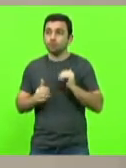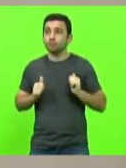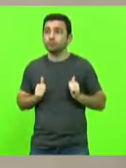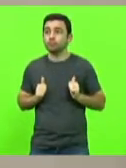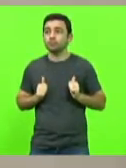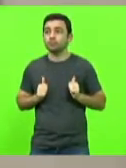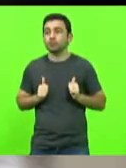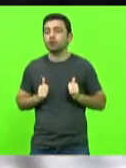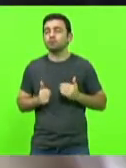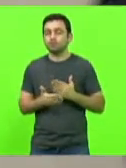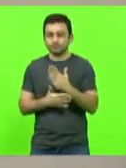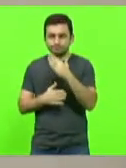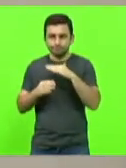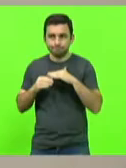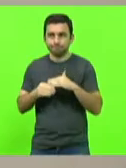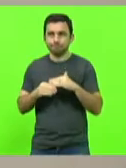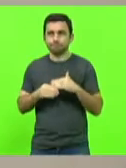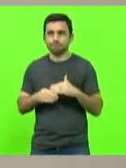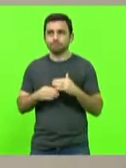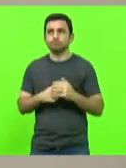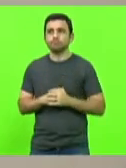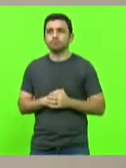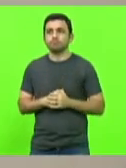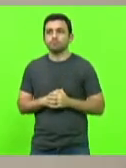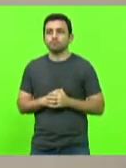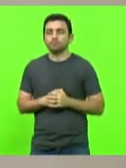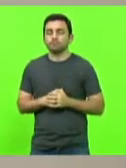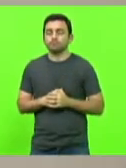encontram. Aprovado por unanimidade.